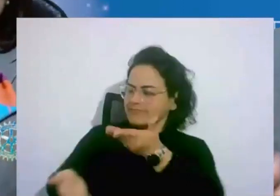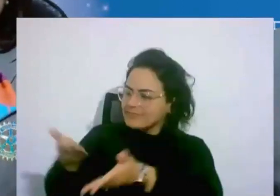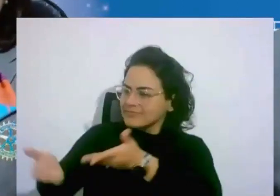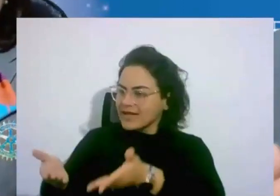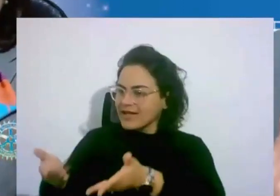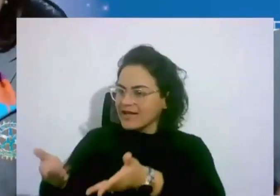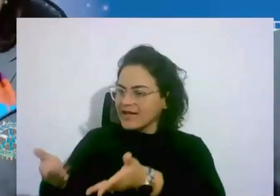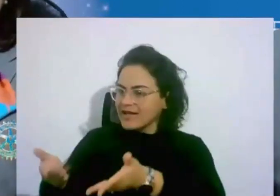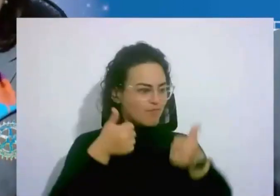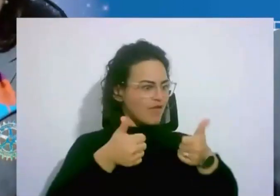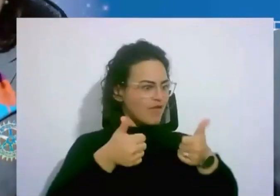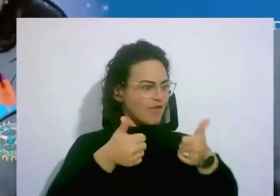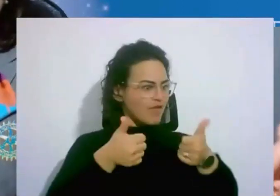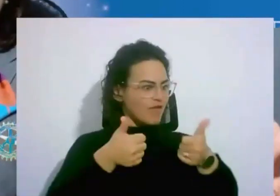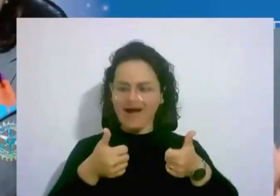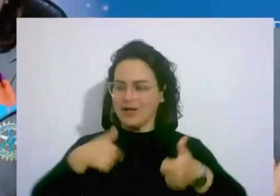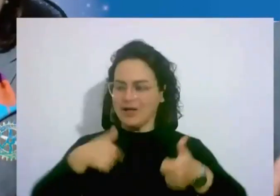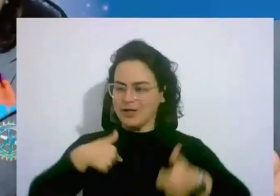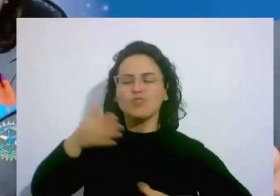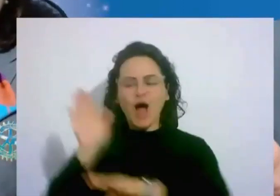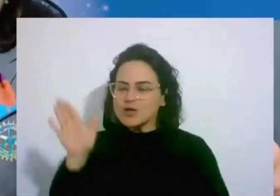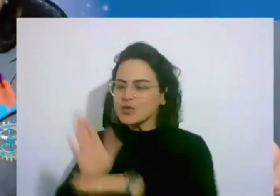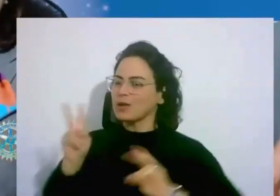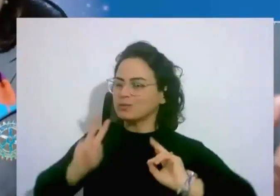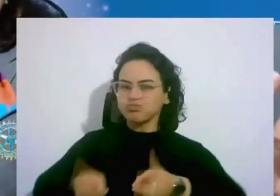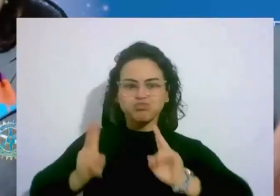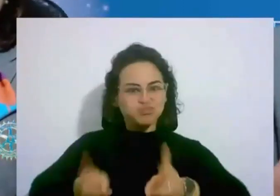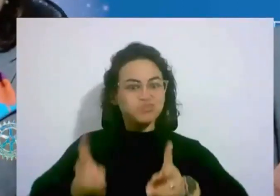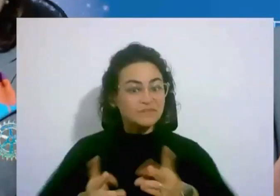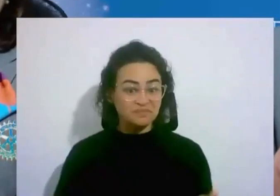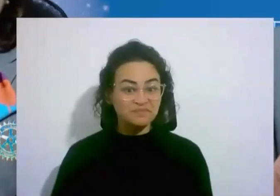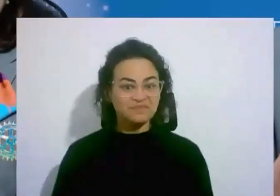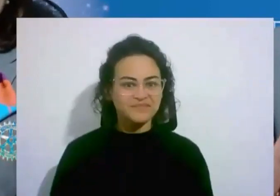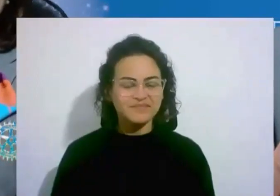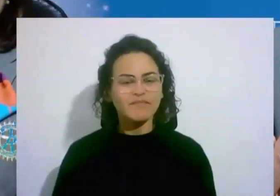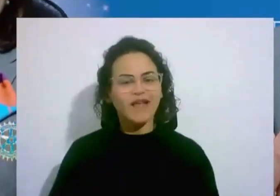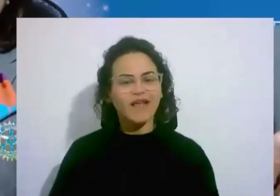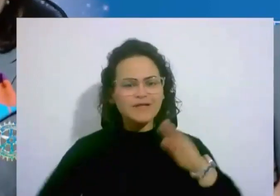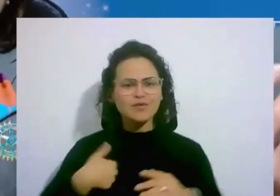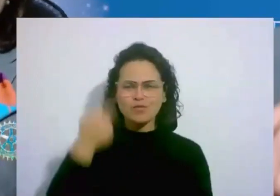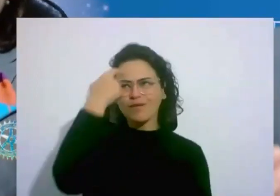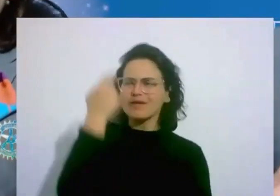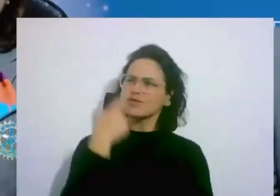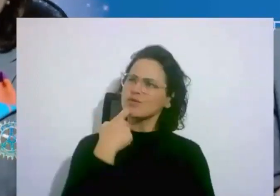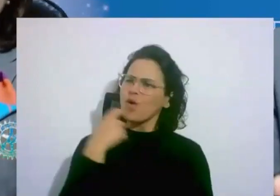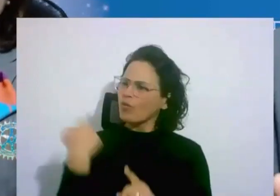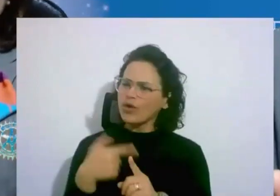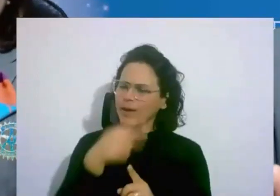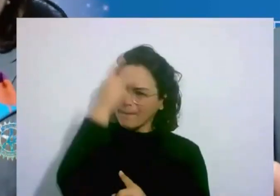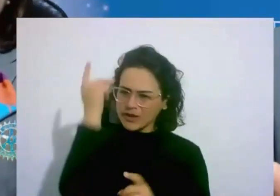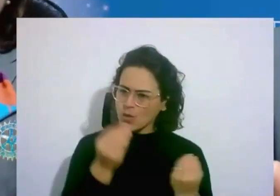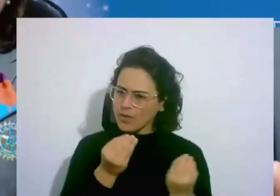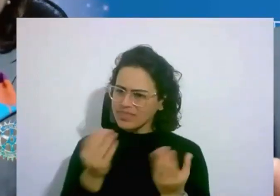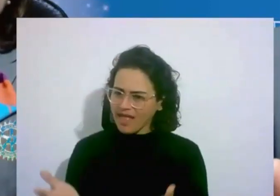você cada vez que ajuda mais. E eu sempre me pergunto, será que a pessoa doa porque tem ou tem mais porque